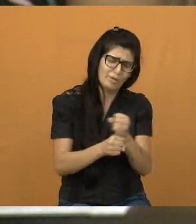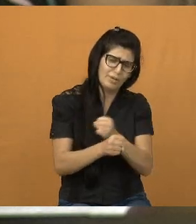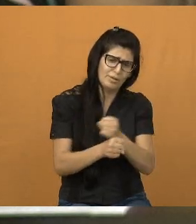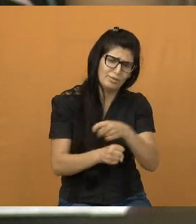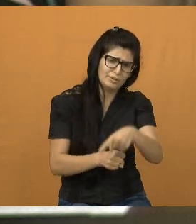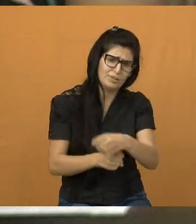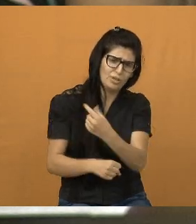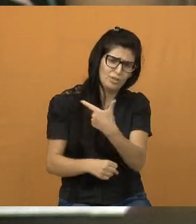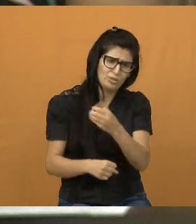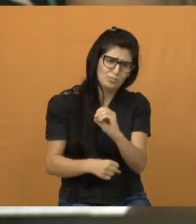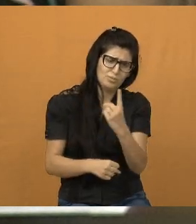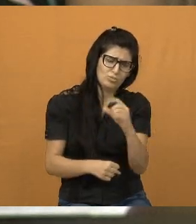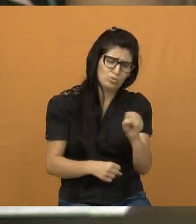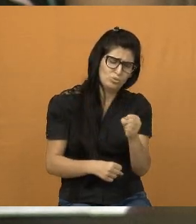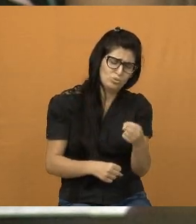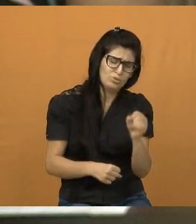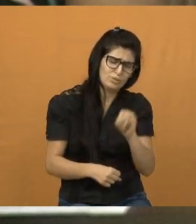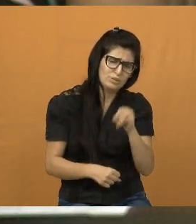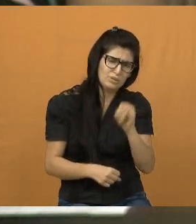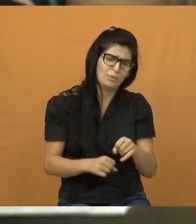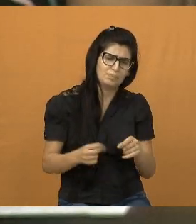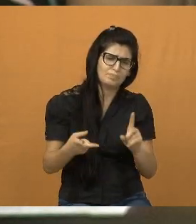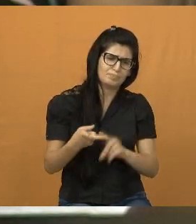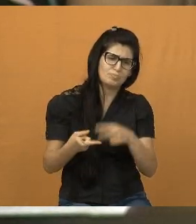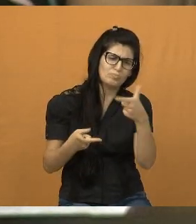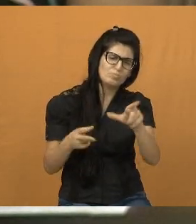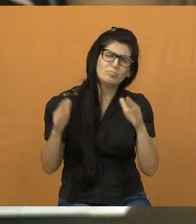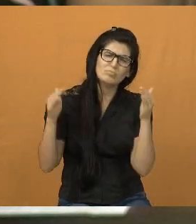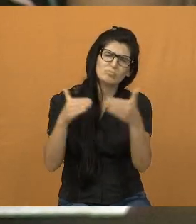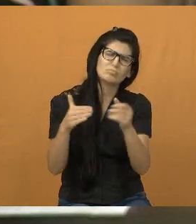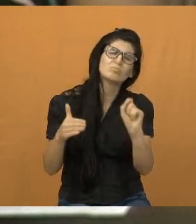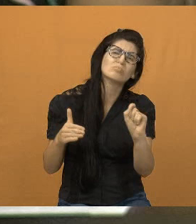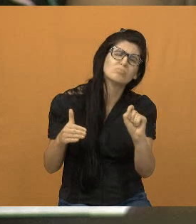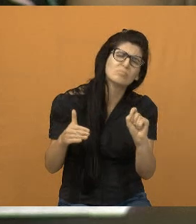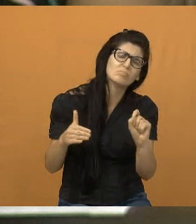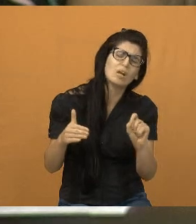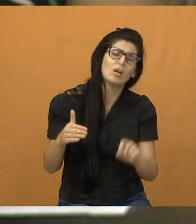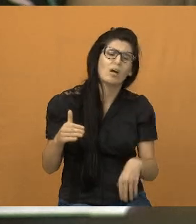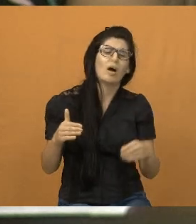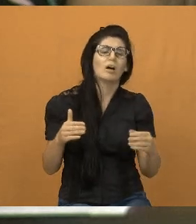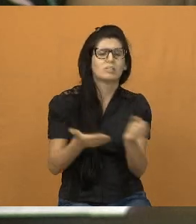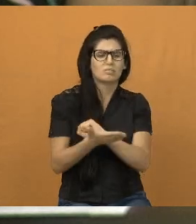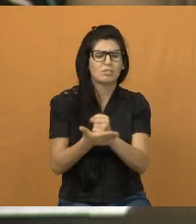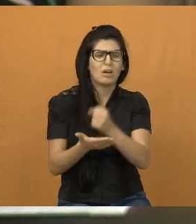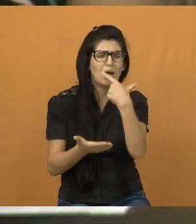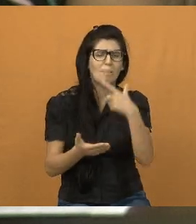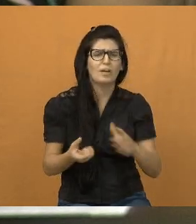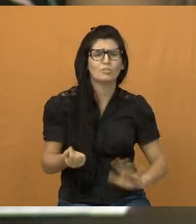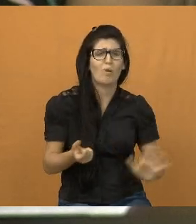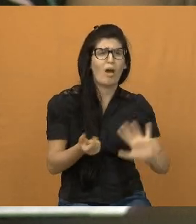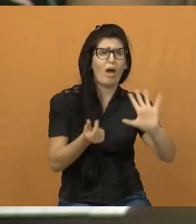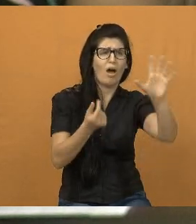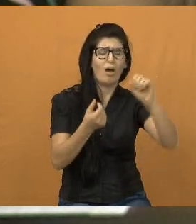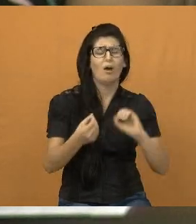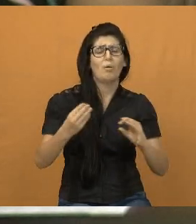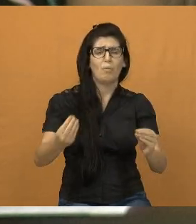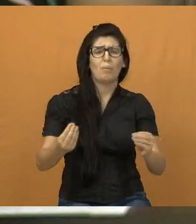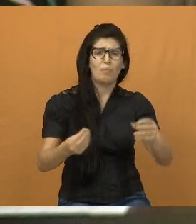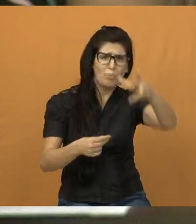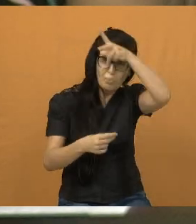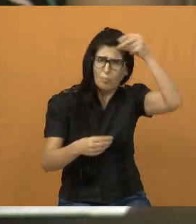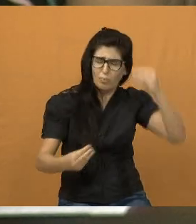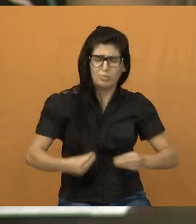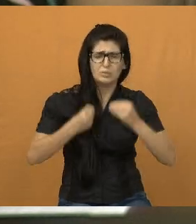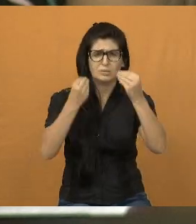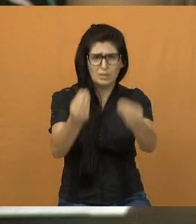né? Em relação ao outro assunto, era o alto custo. O alto custo é remédio que vem do